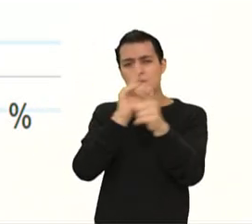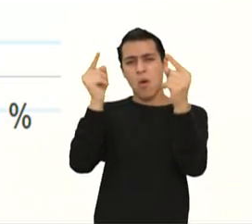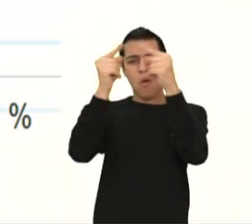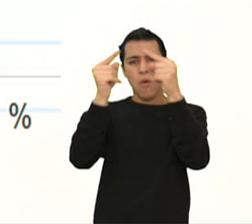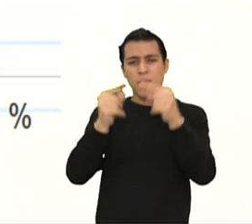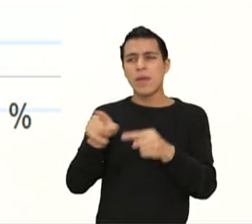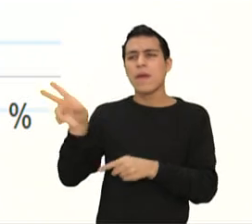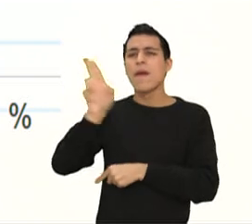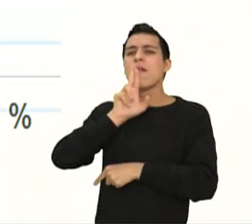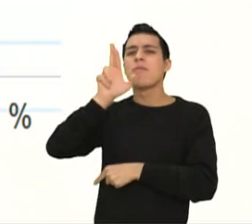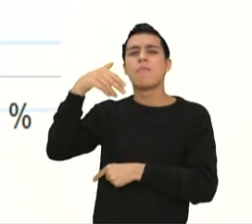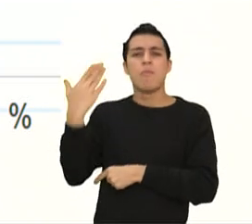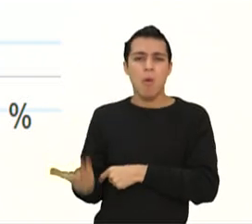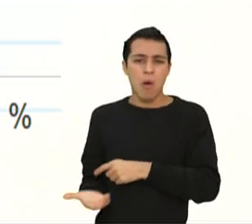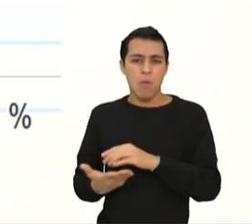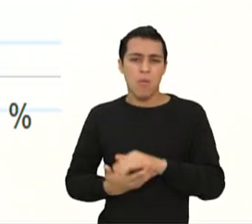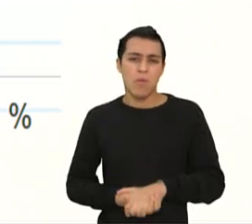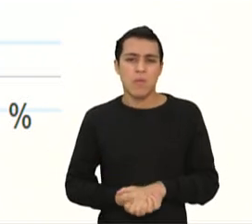para essas respostas.